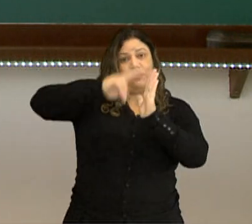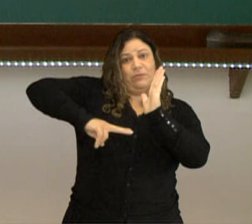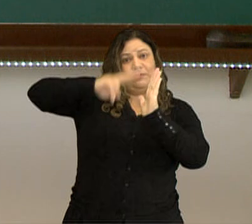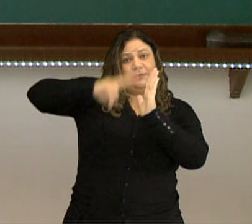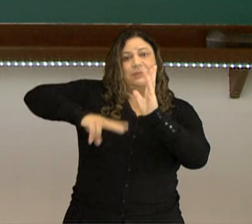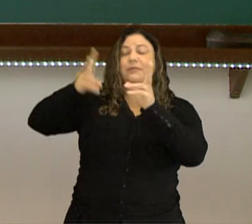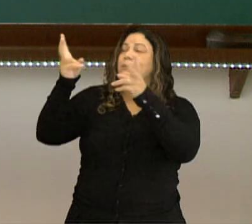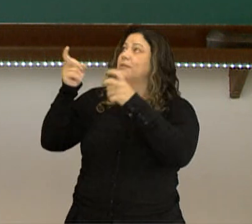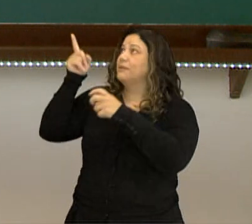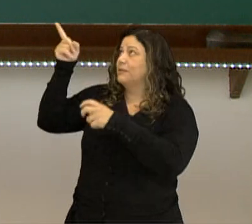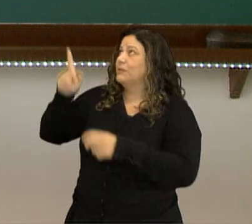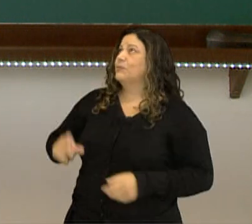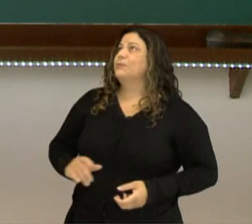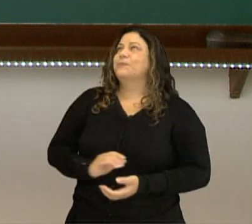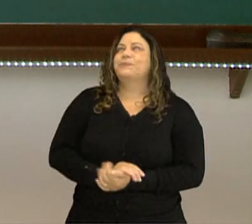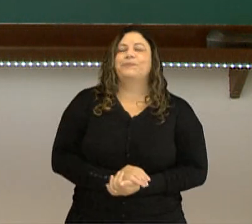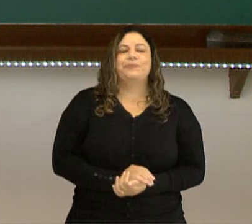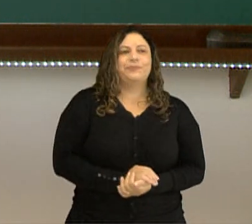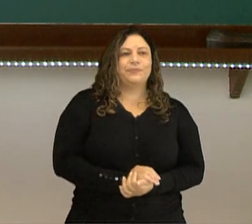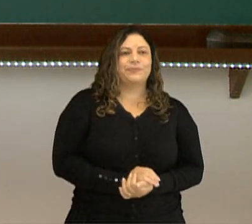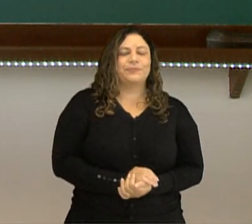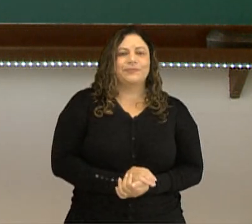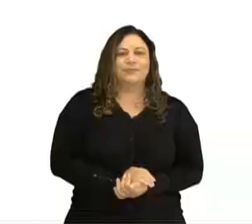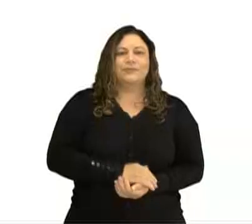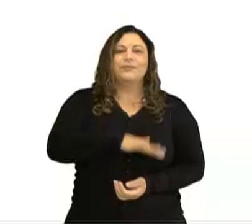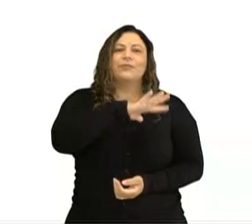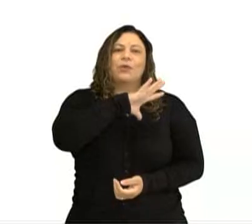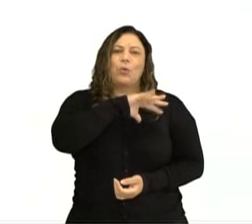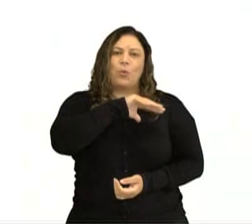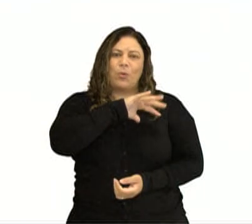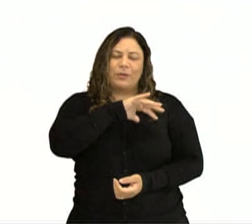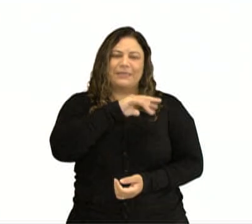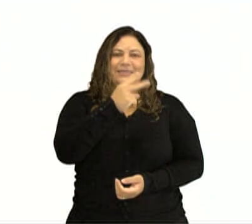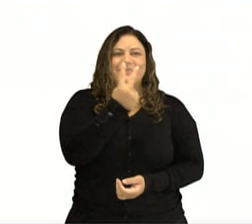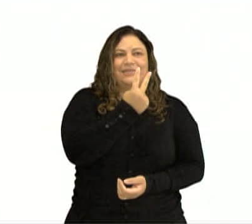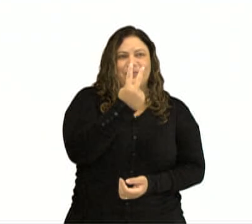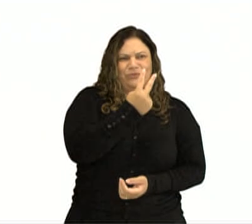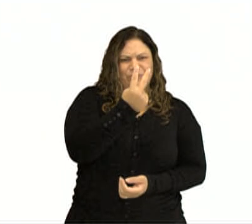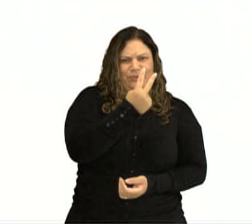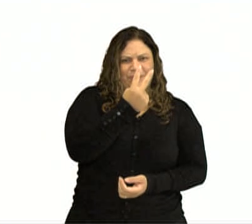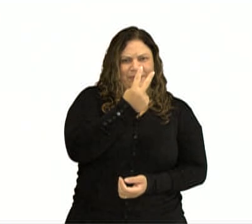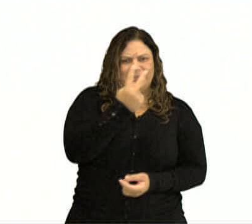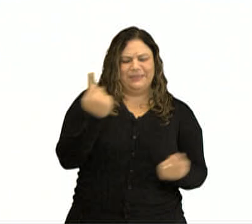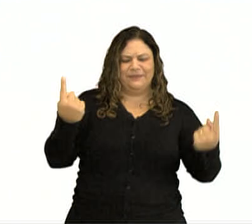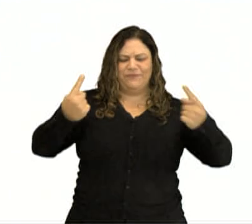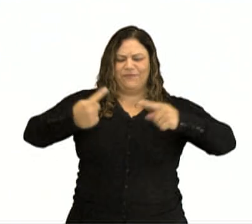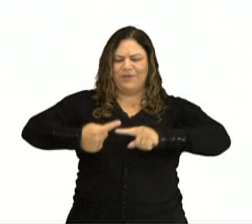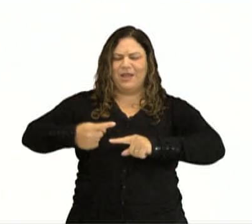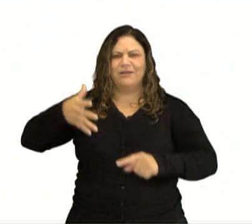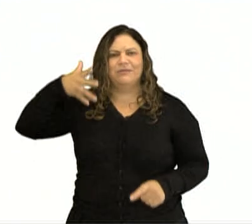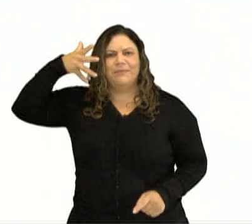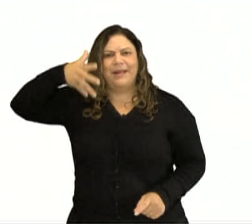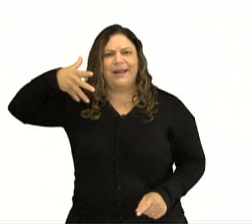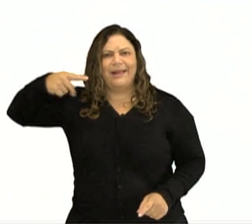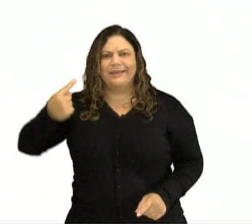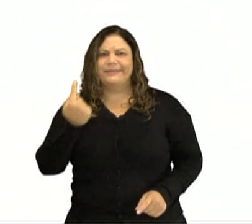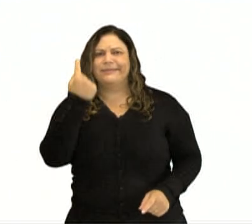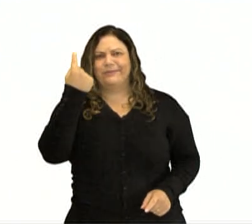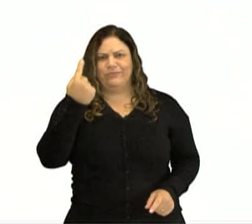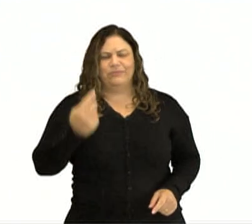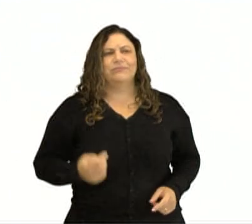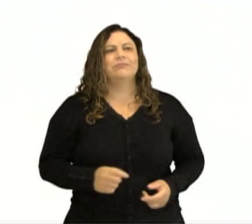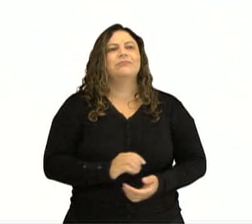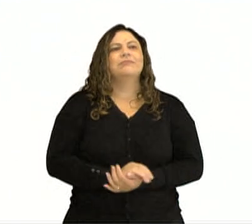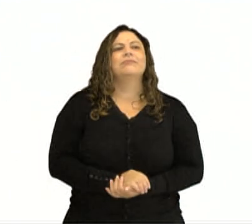conto. Coríntios 2, versos palestra 1. Pri,